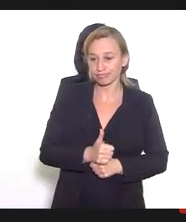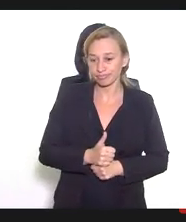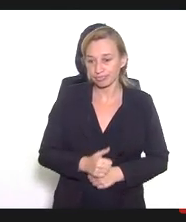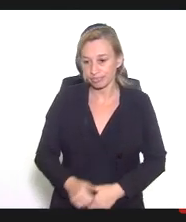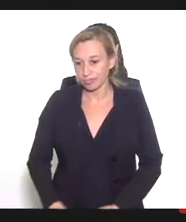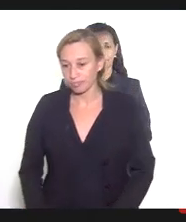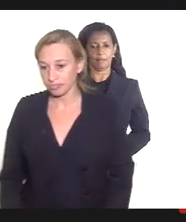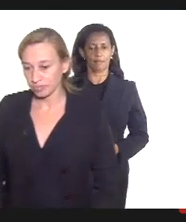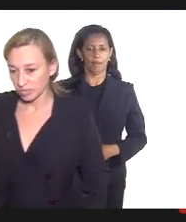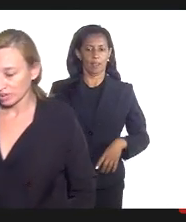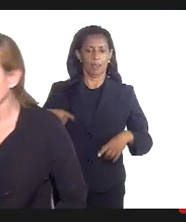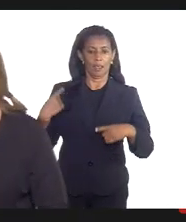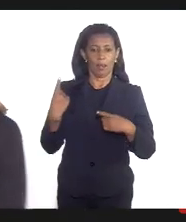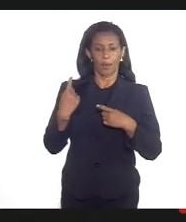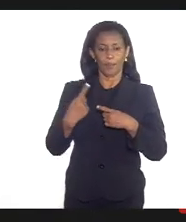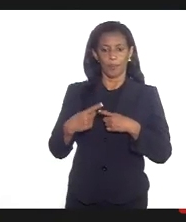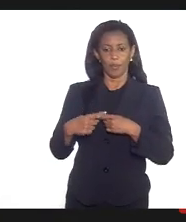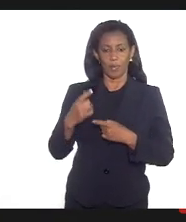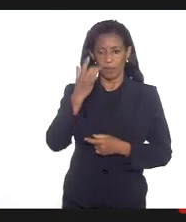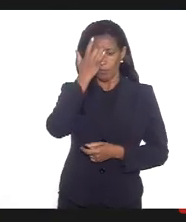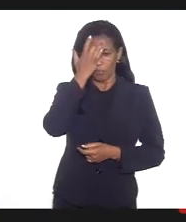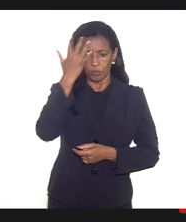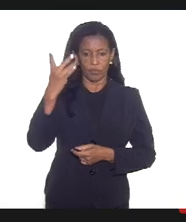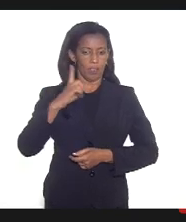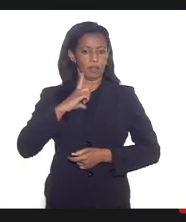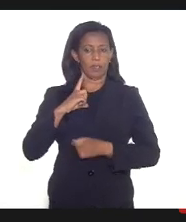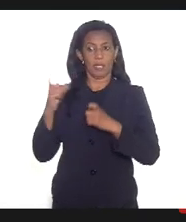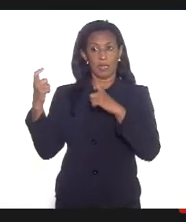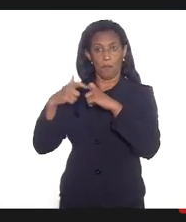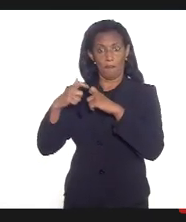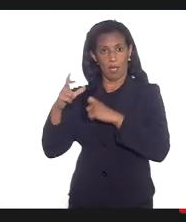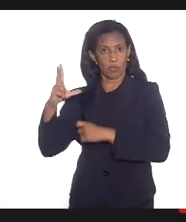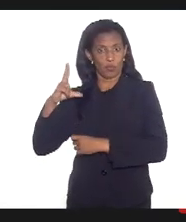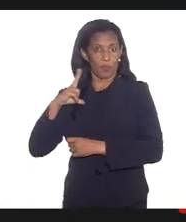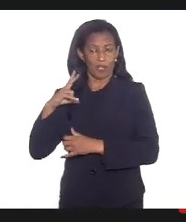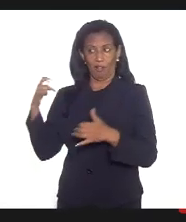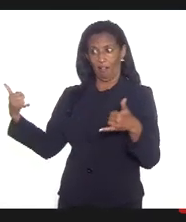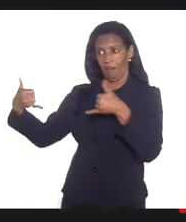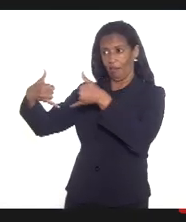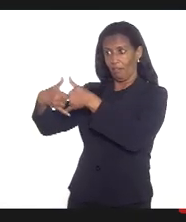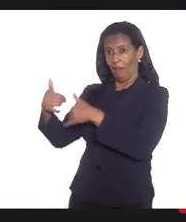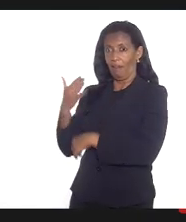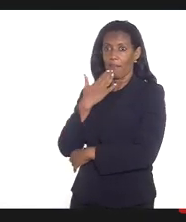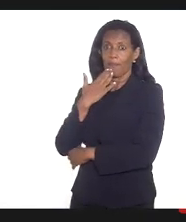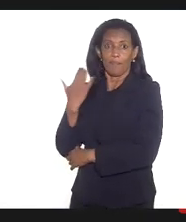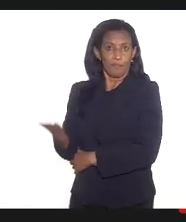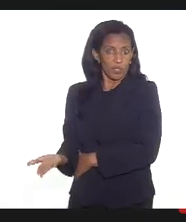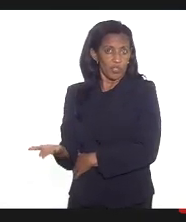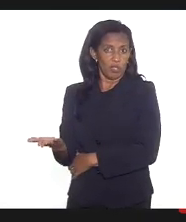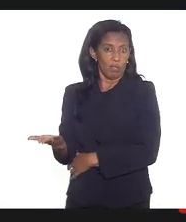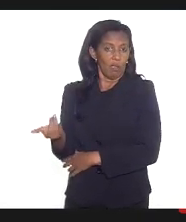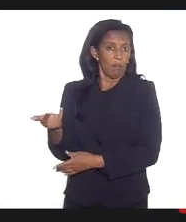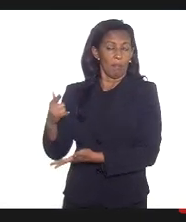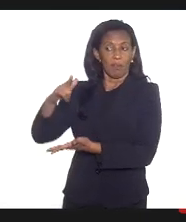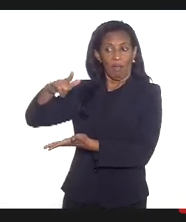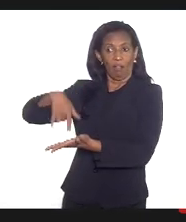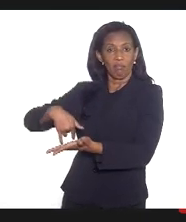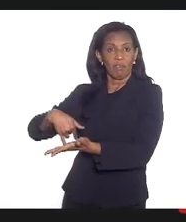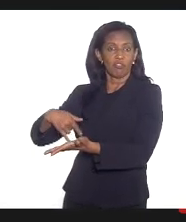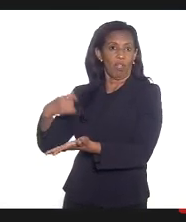conseguir atestado porque é muito fácil para quem tem um médico na clínica privada ligar para ele e pedir até para mandar um